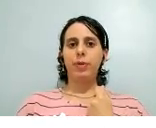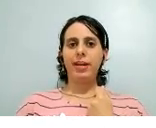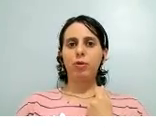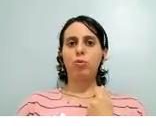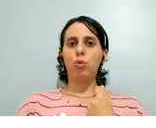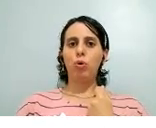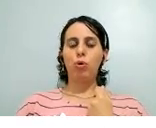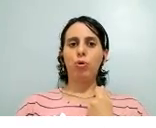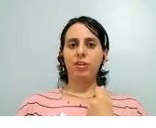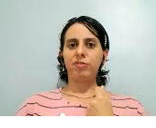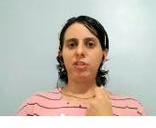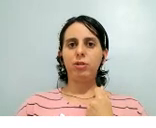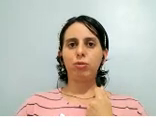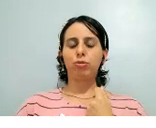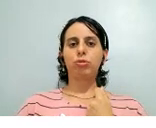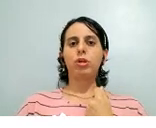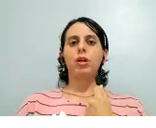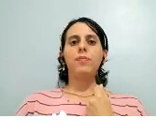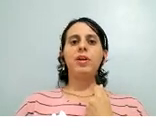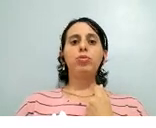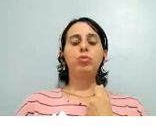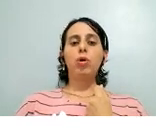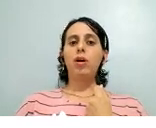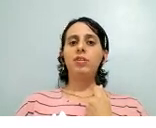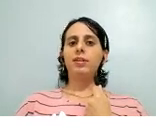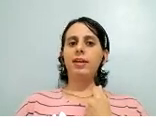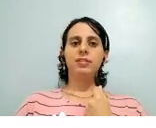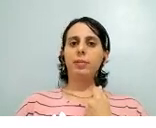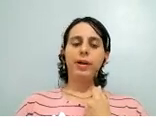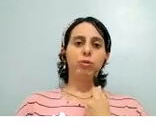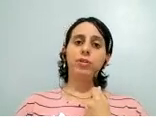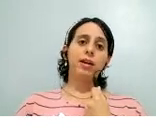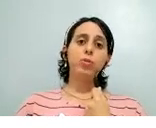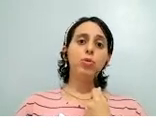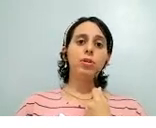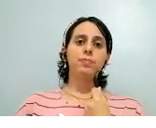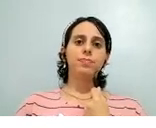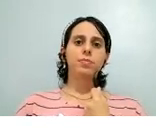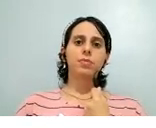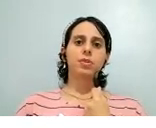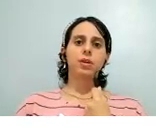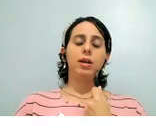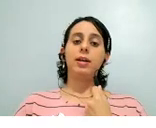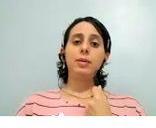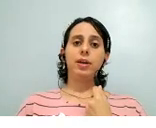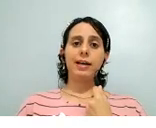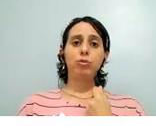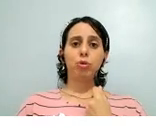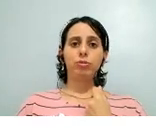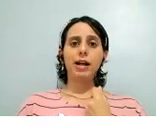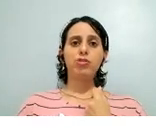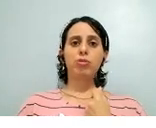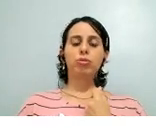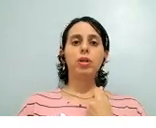ter pego o coronavírus não torna quem está perto dela imune. Lembra lá